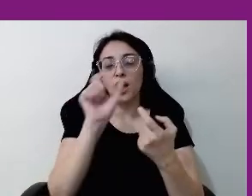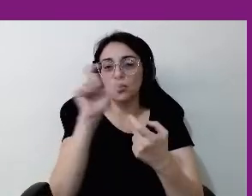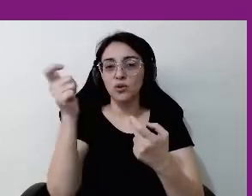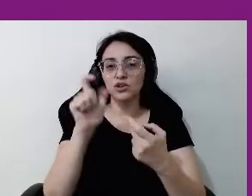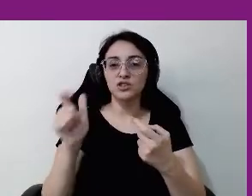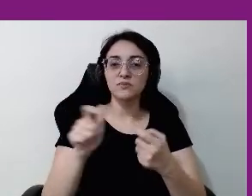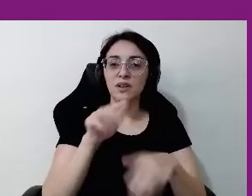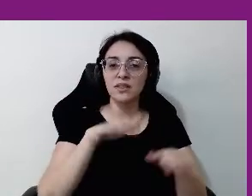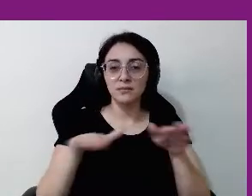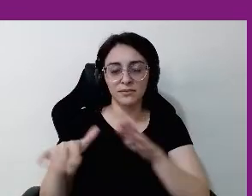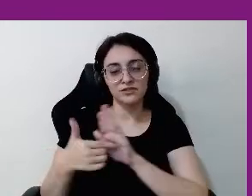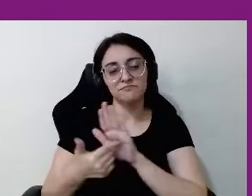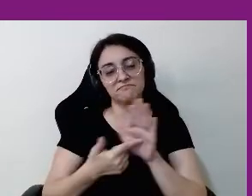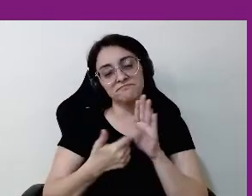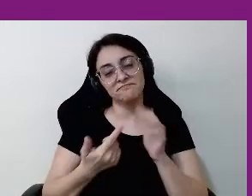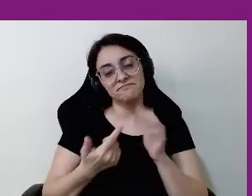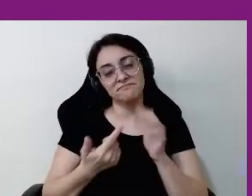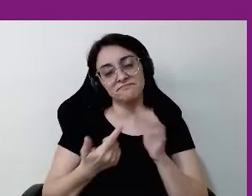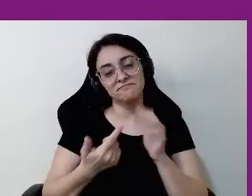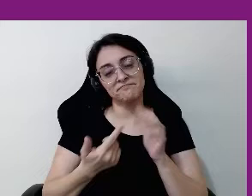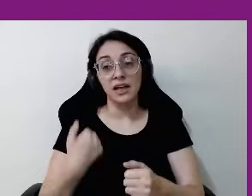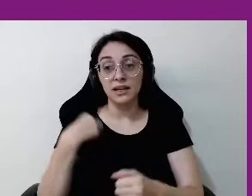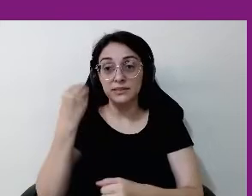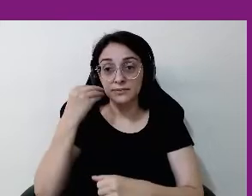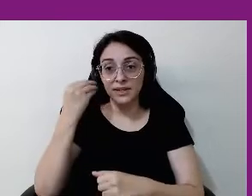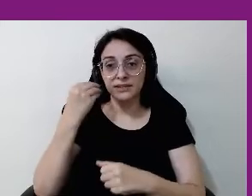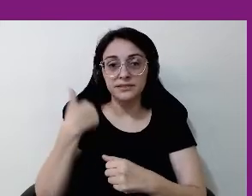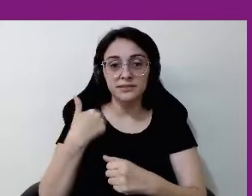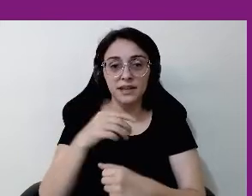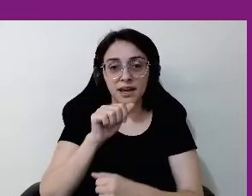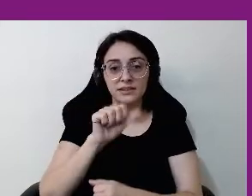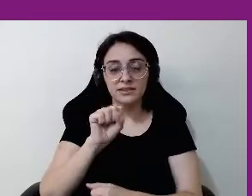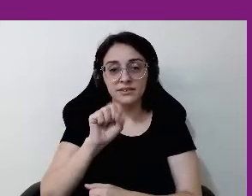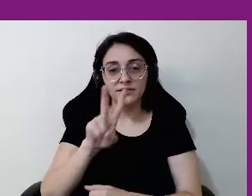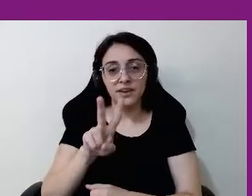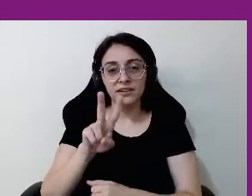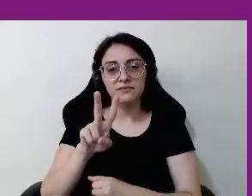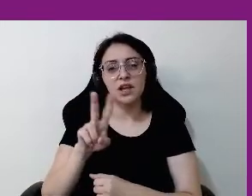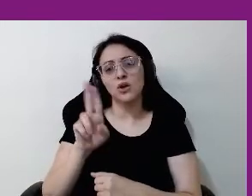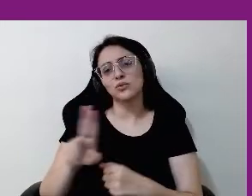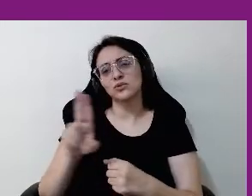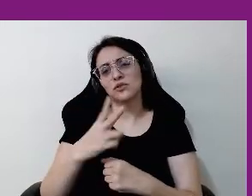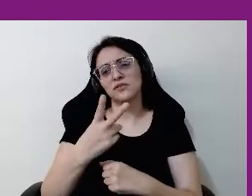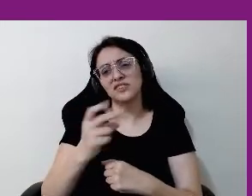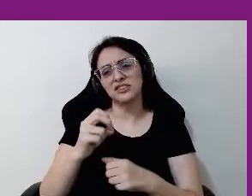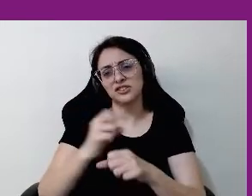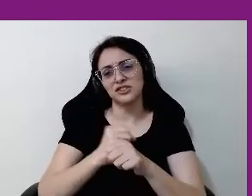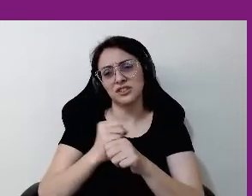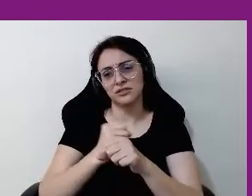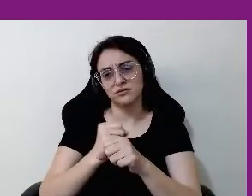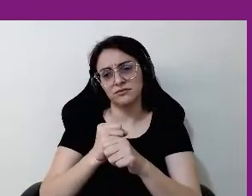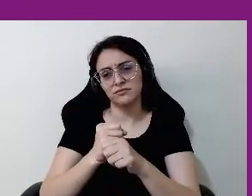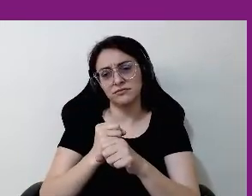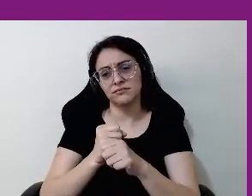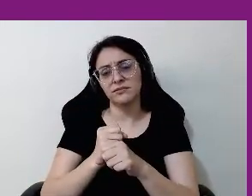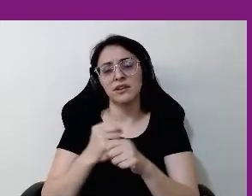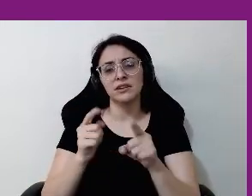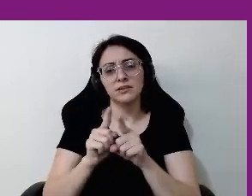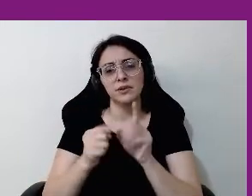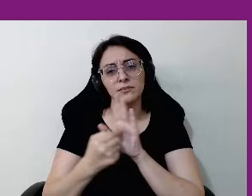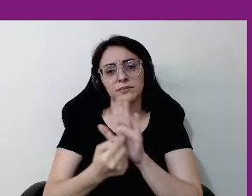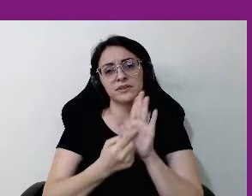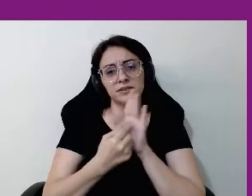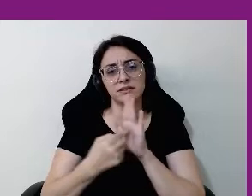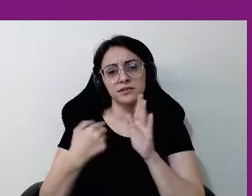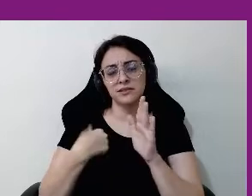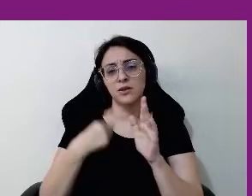algoritmos à nossa disposição. Eu tenho experiência com o ASV, que eu já uso há 20 anos, foi apresentado